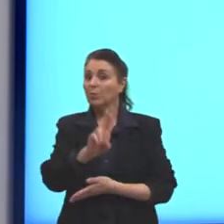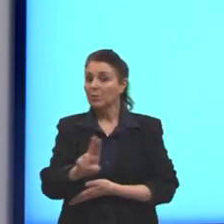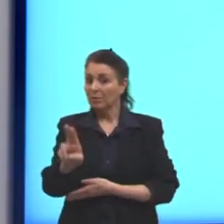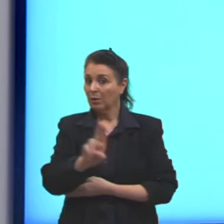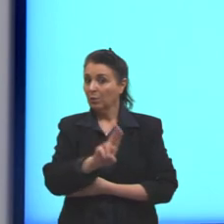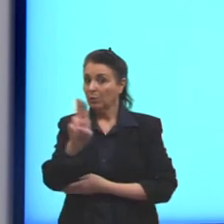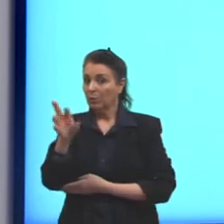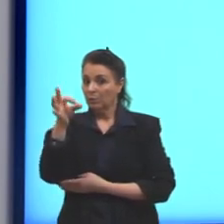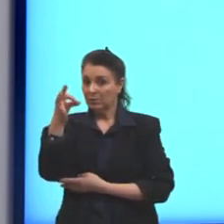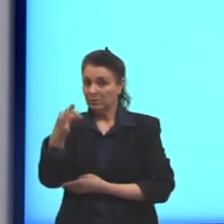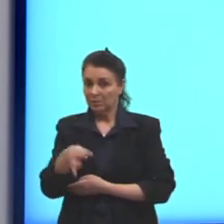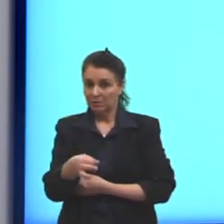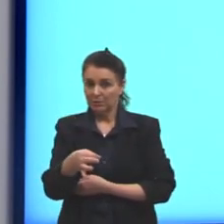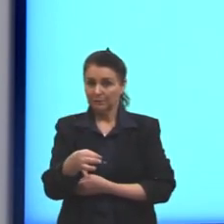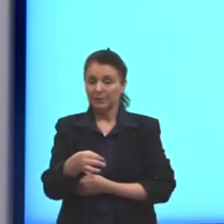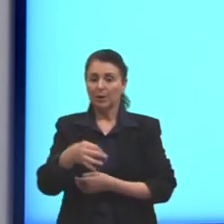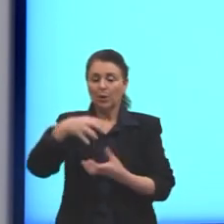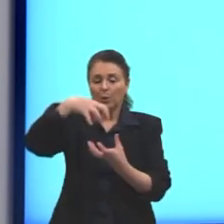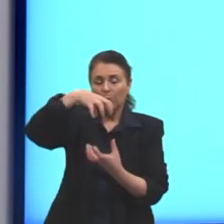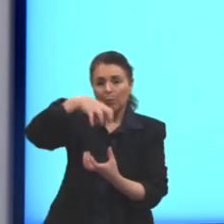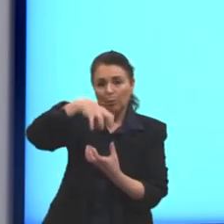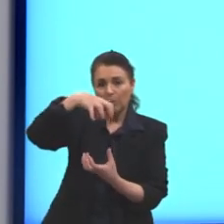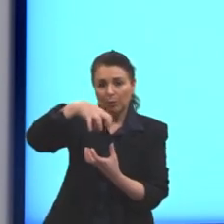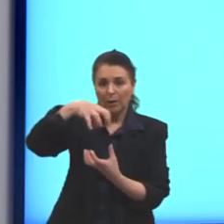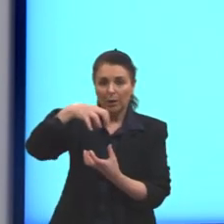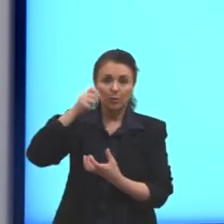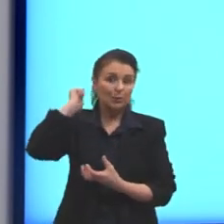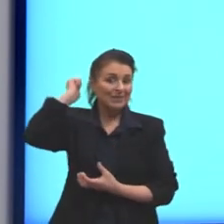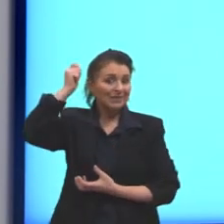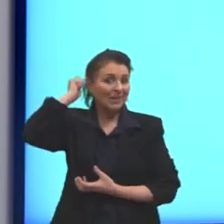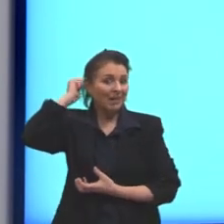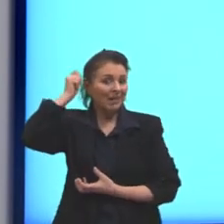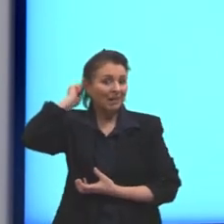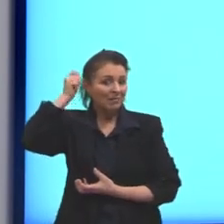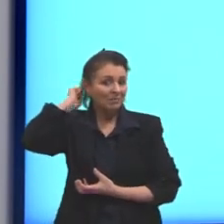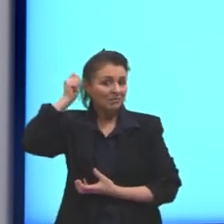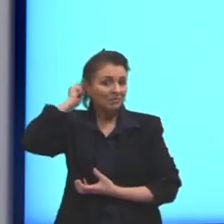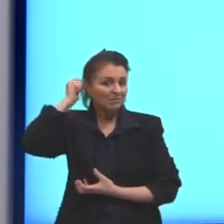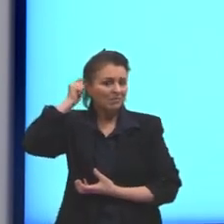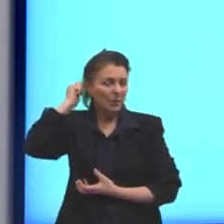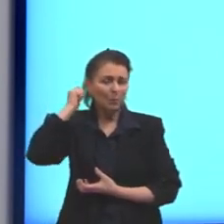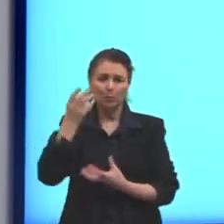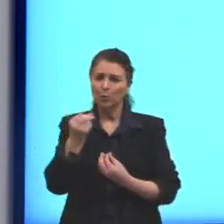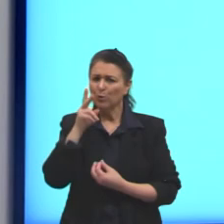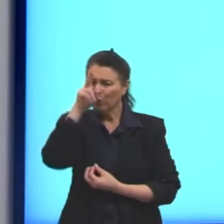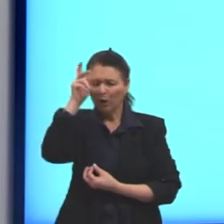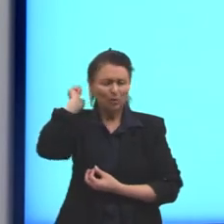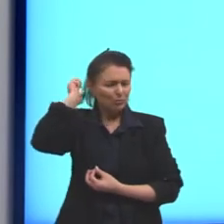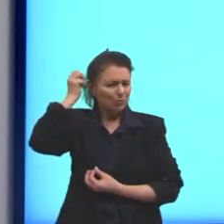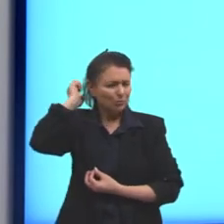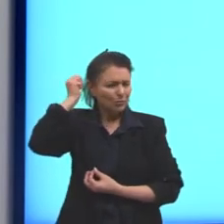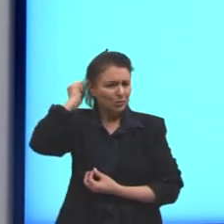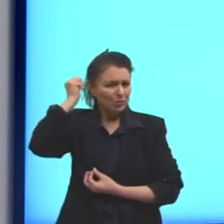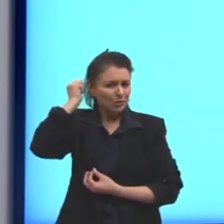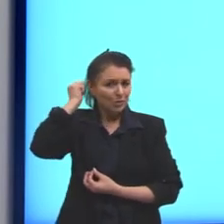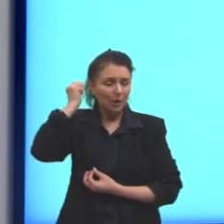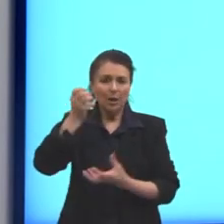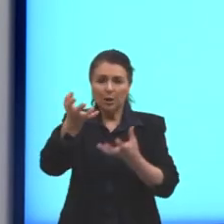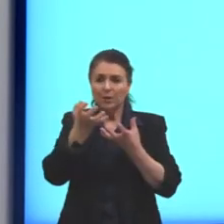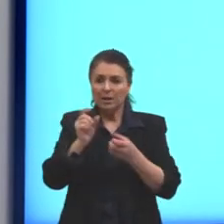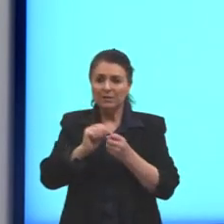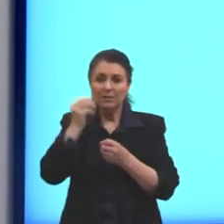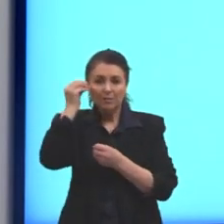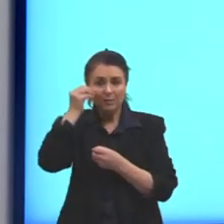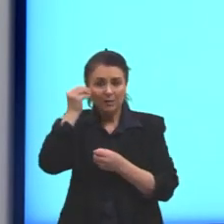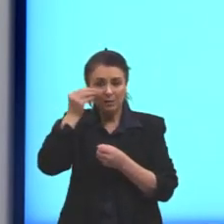quando a gente por exemplo pega um balão esfrega no nosso cabelo tá tem que esfregar muito forte Eu até queria fazer essa experiência hoje aqui no estúdio